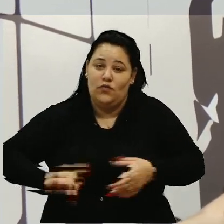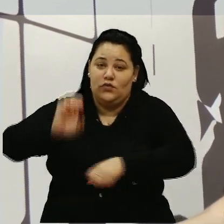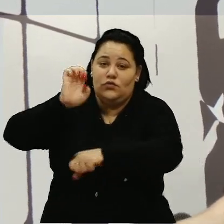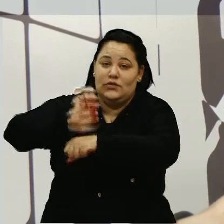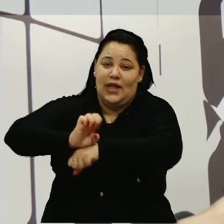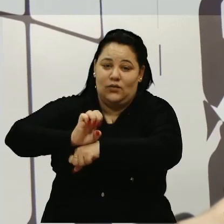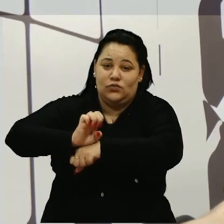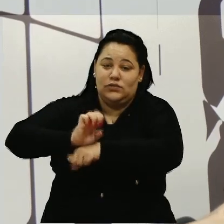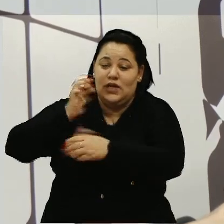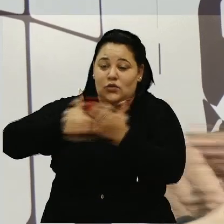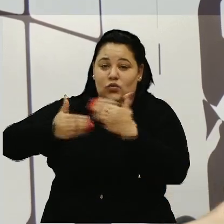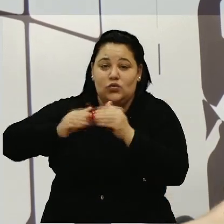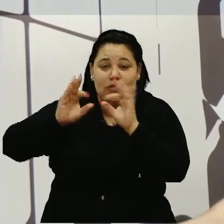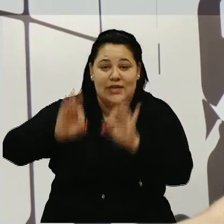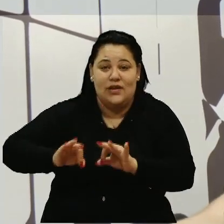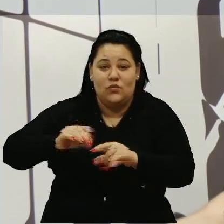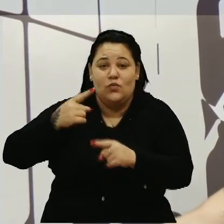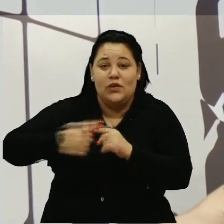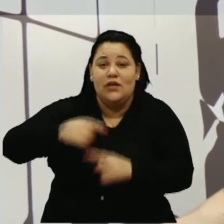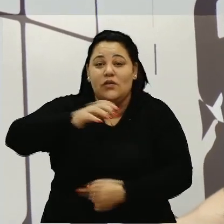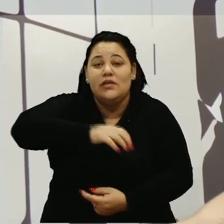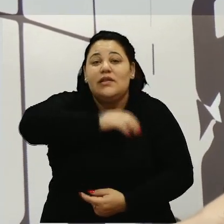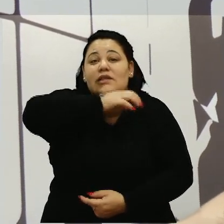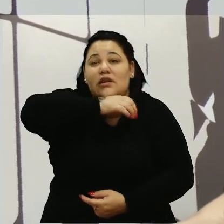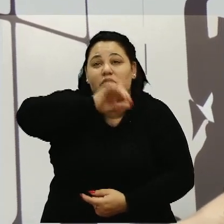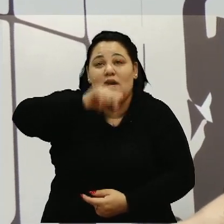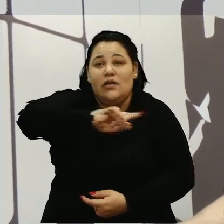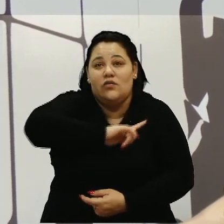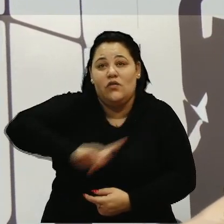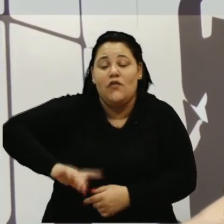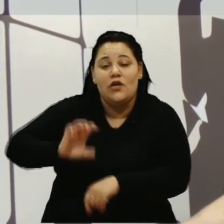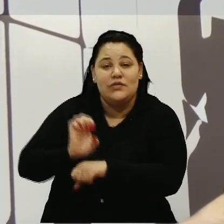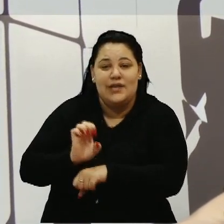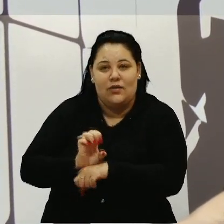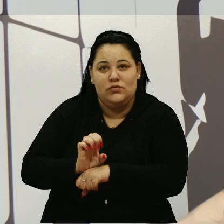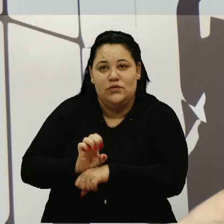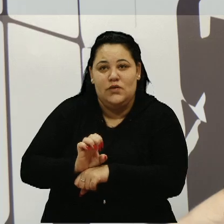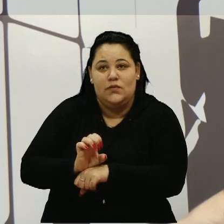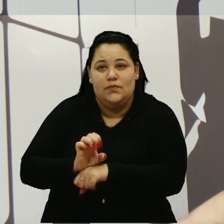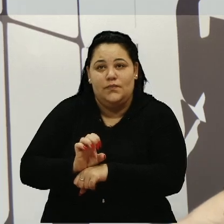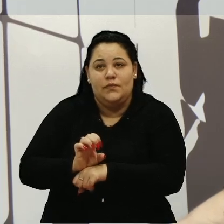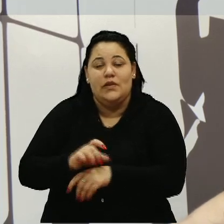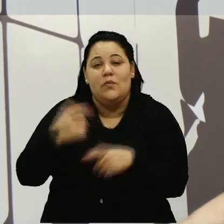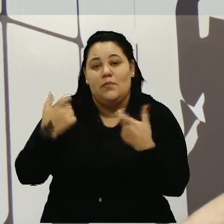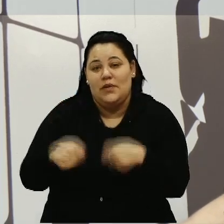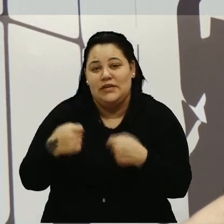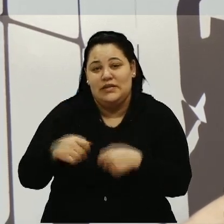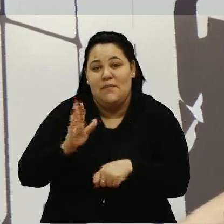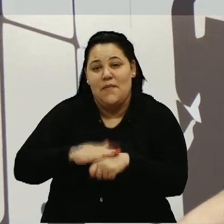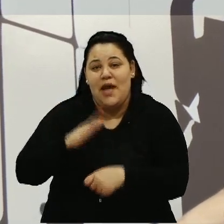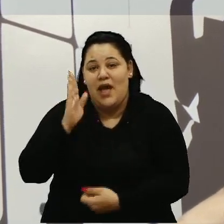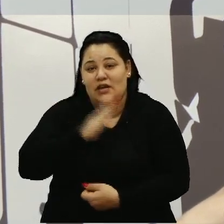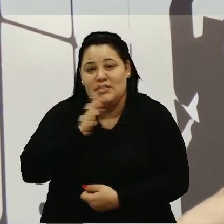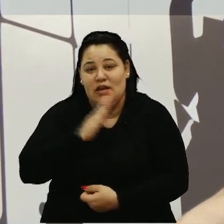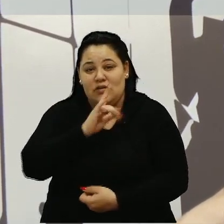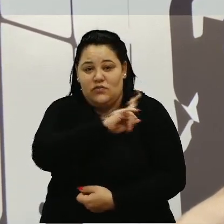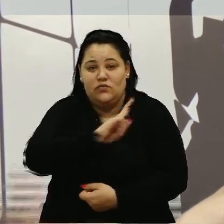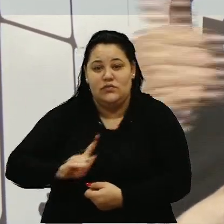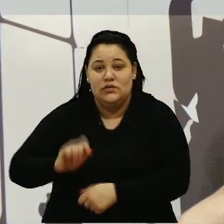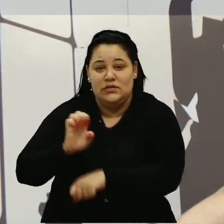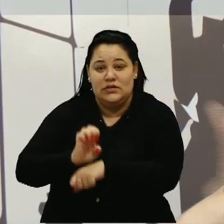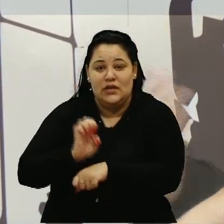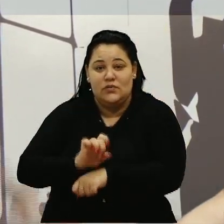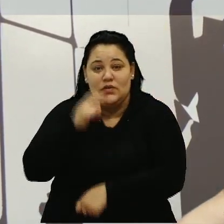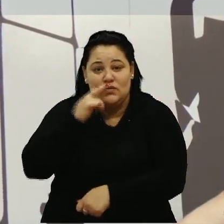de que está tudo certo, porque os terrenos também são do governo do estado, né? Então, na verdade, precisa de uma agilidade do governo do estado para que essas coisas saiam. O